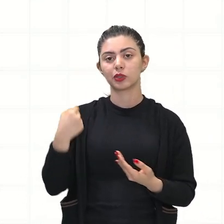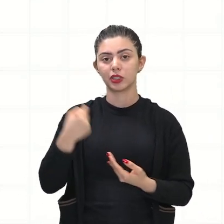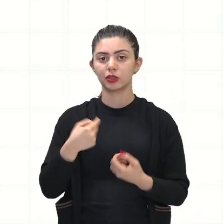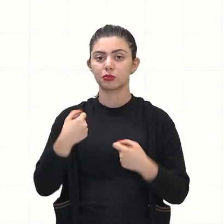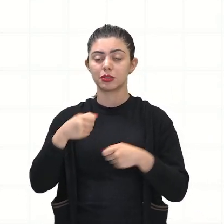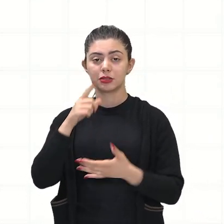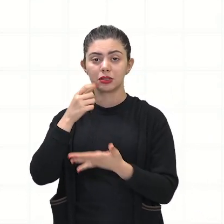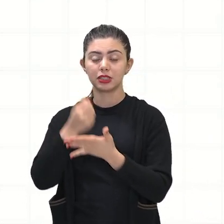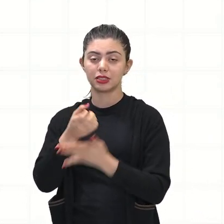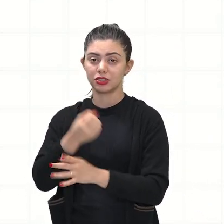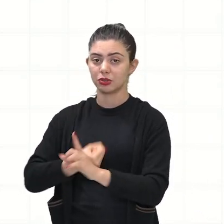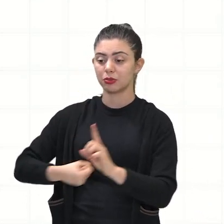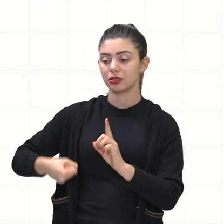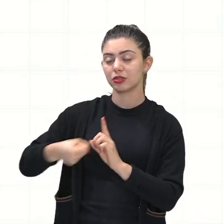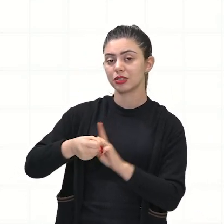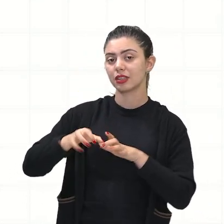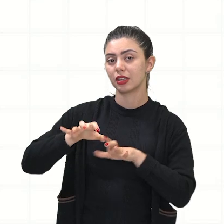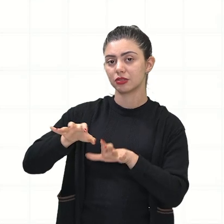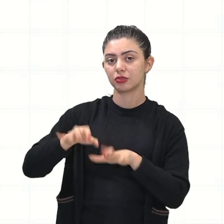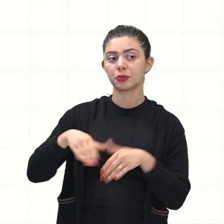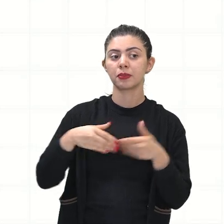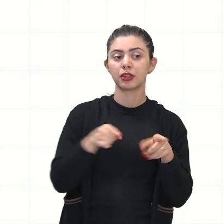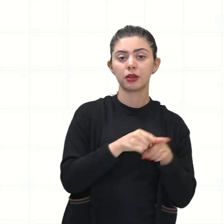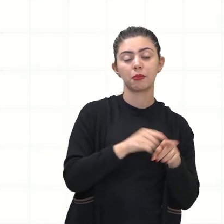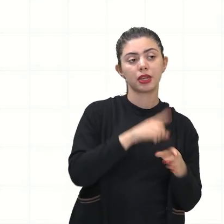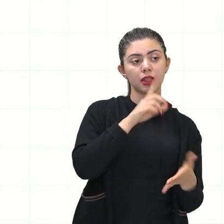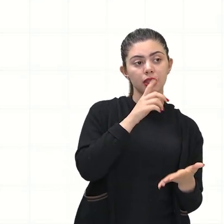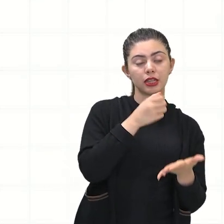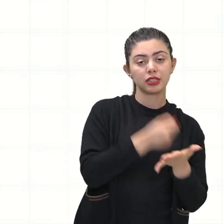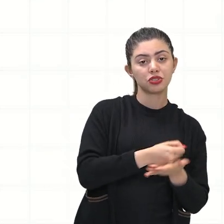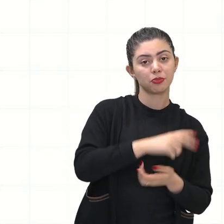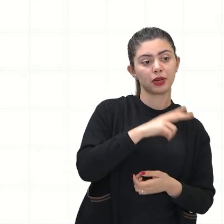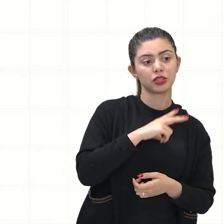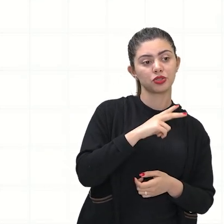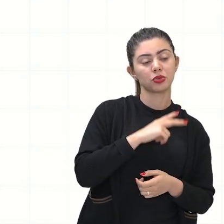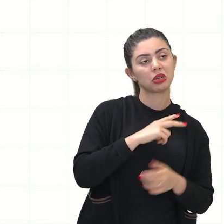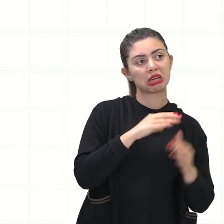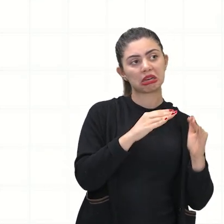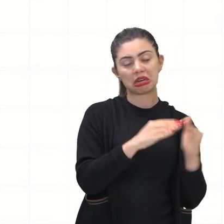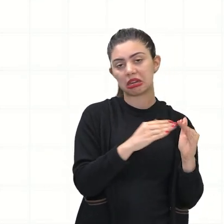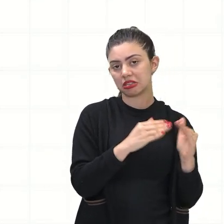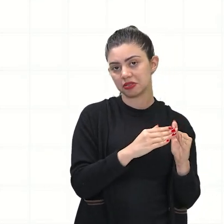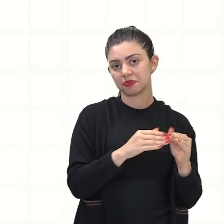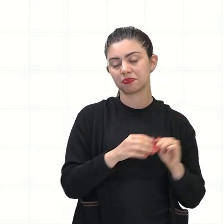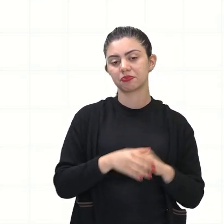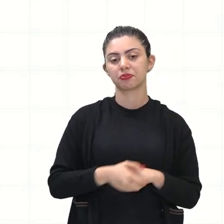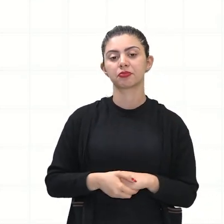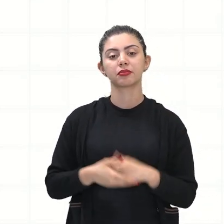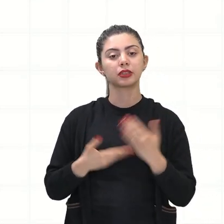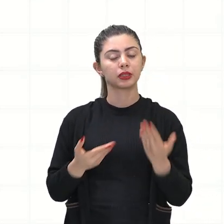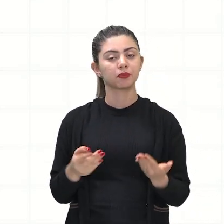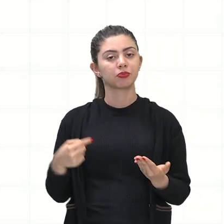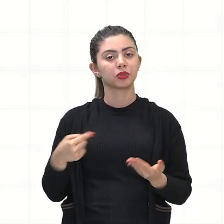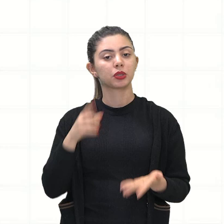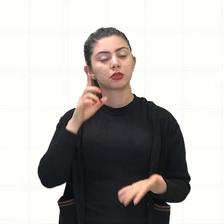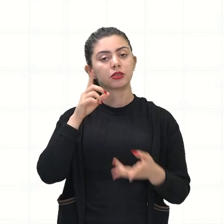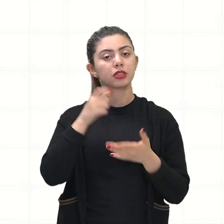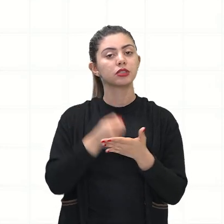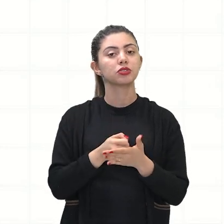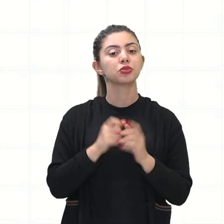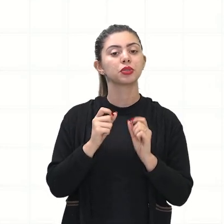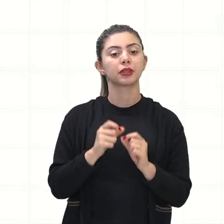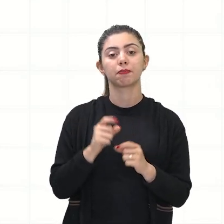uso público, ok? E aqui nós temos que pensar que cidadania